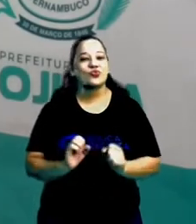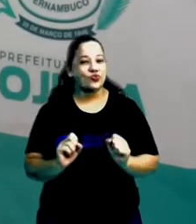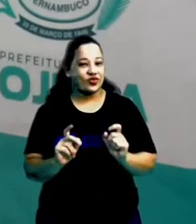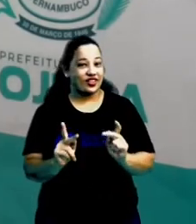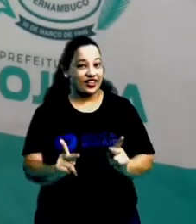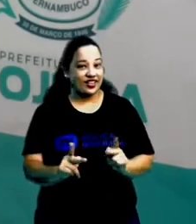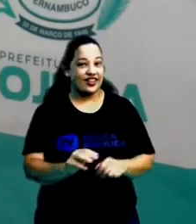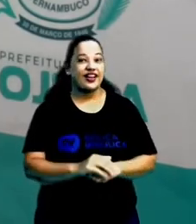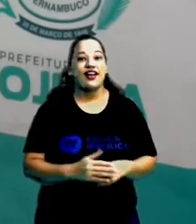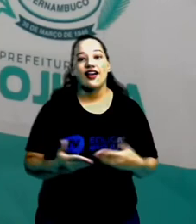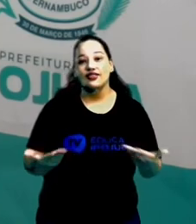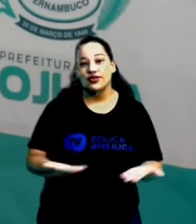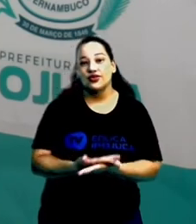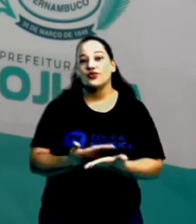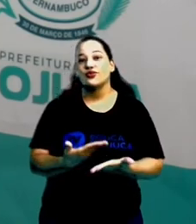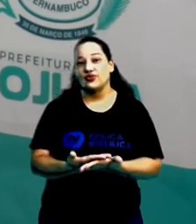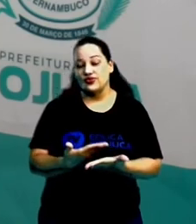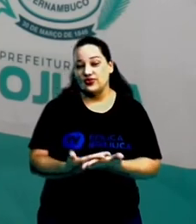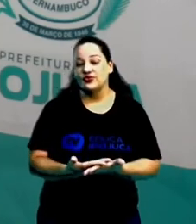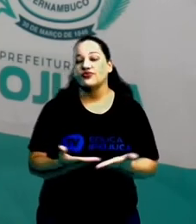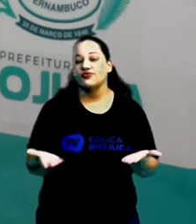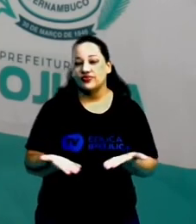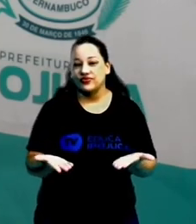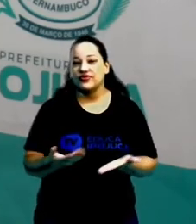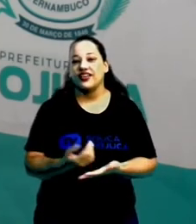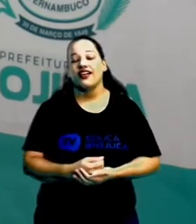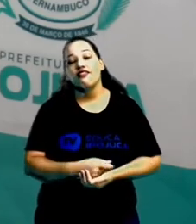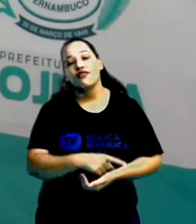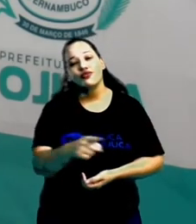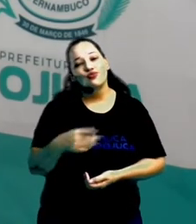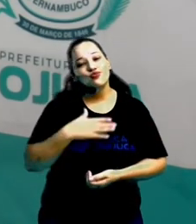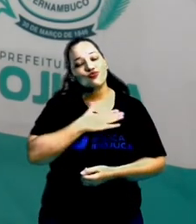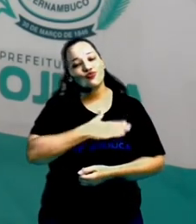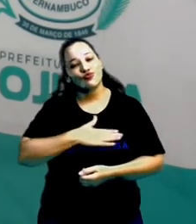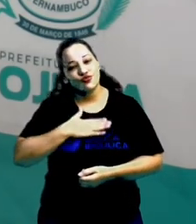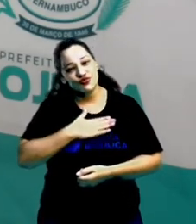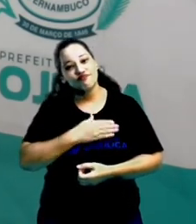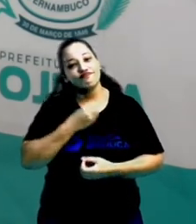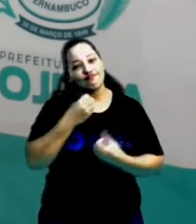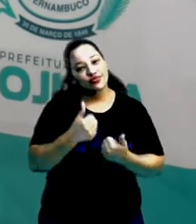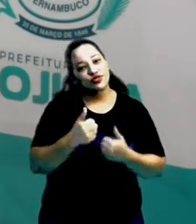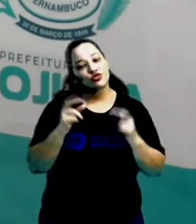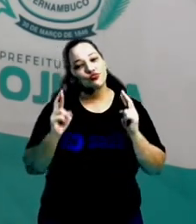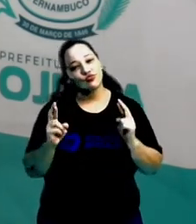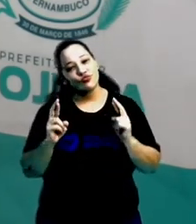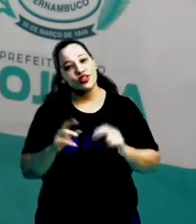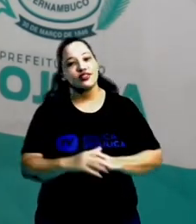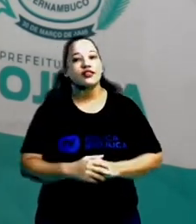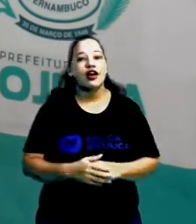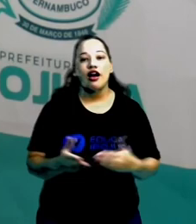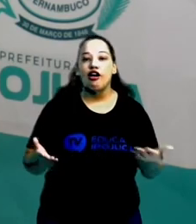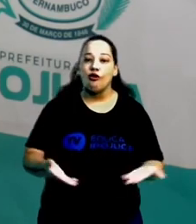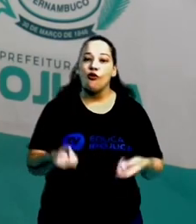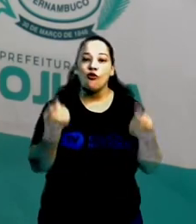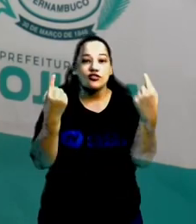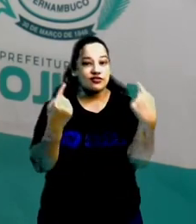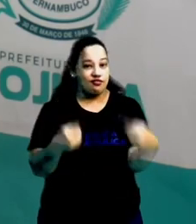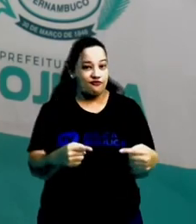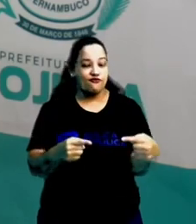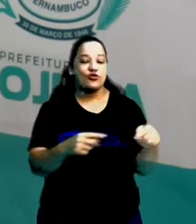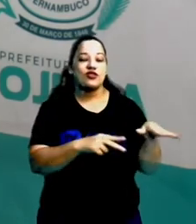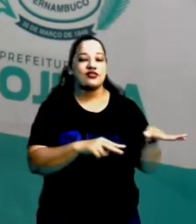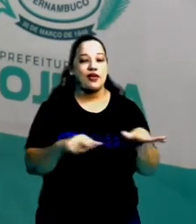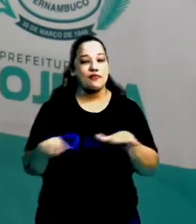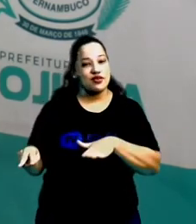essa foi a nossa aula de hoje. Espero que vocês tenham gostado. Nós vamos agora para o nosso desafio